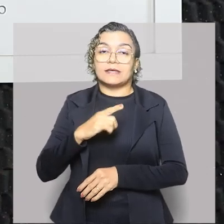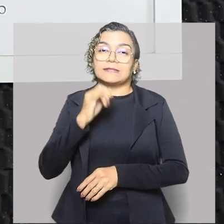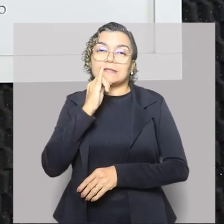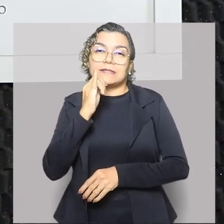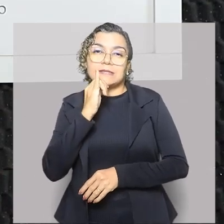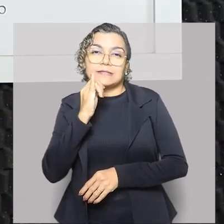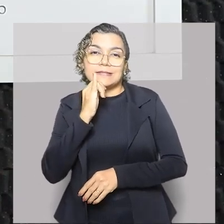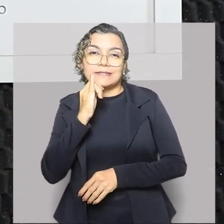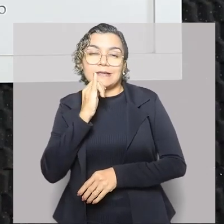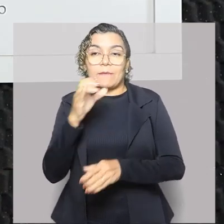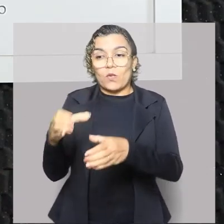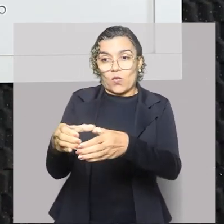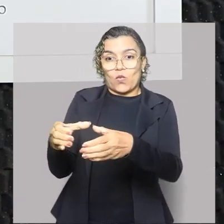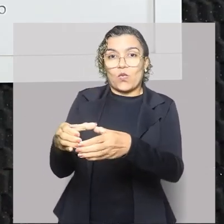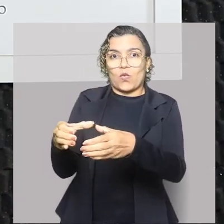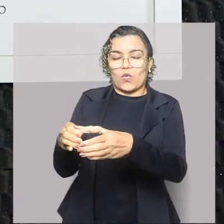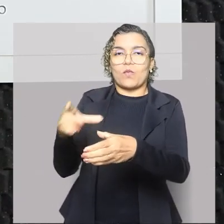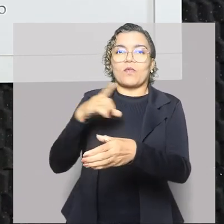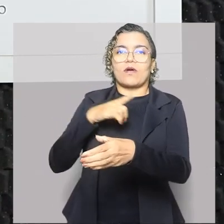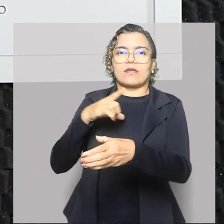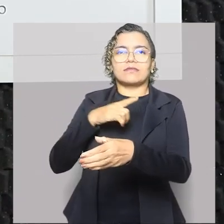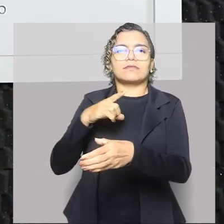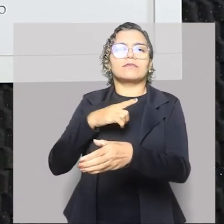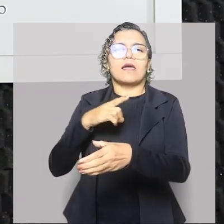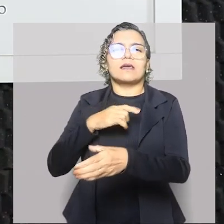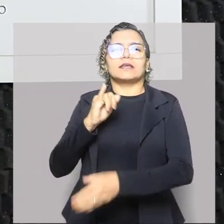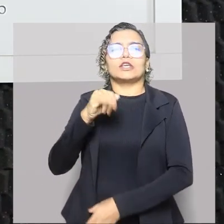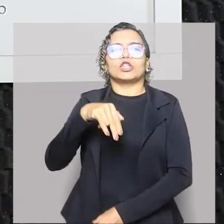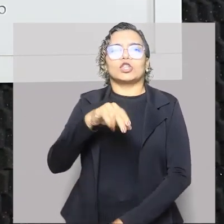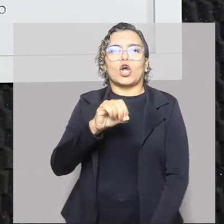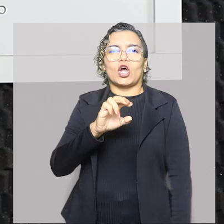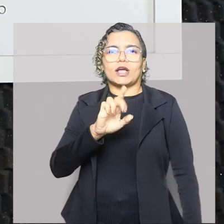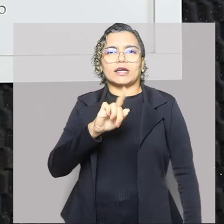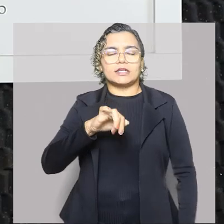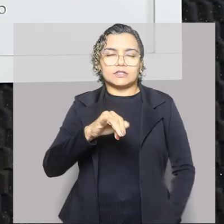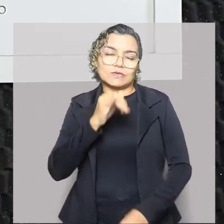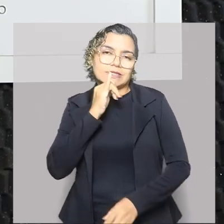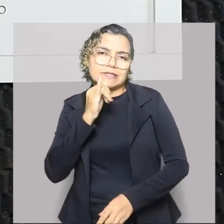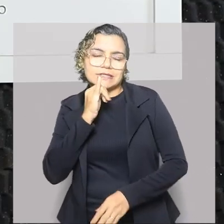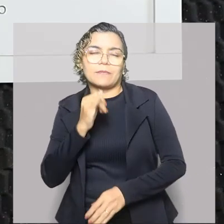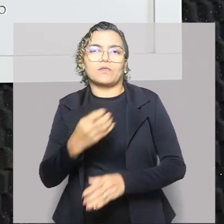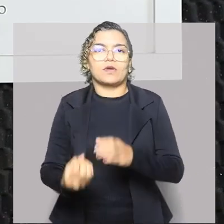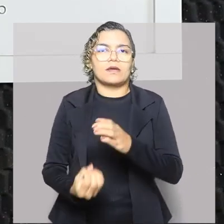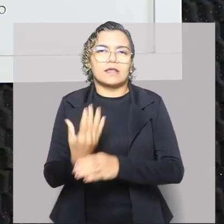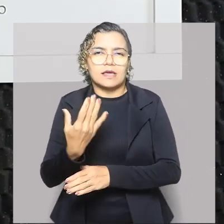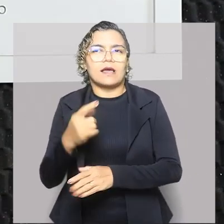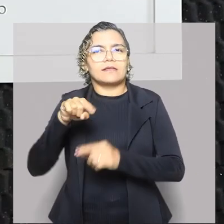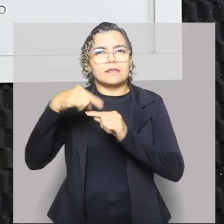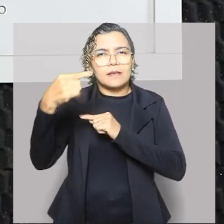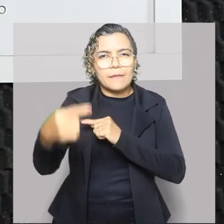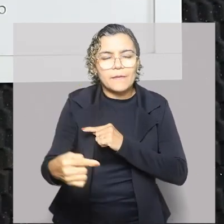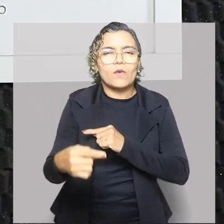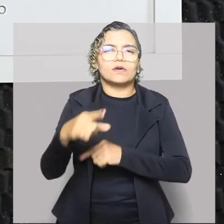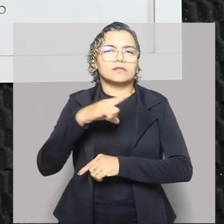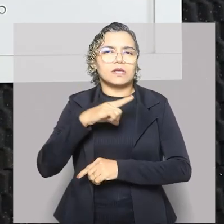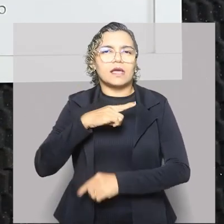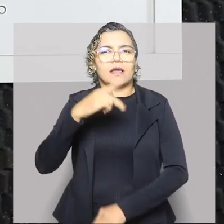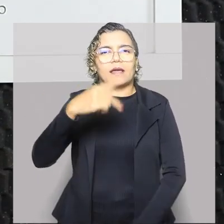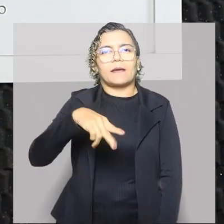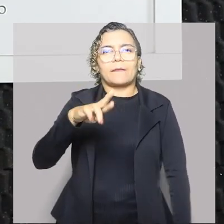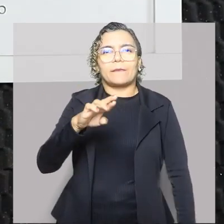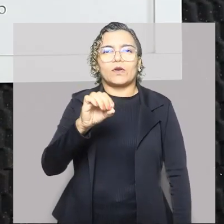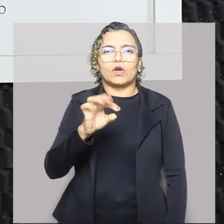eles possuem esses compostos inorgânicos para a formação também ali, que depois das suas proteínas, vão